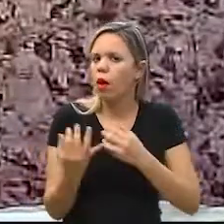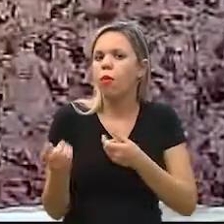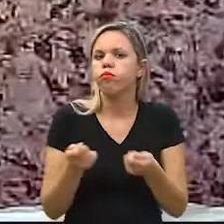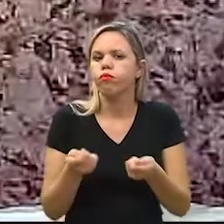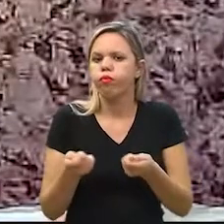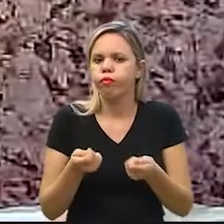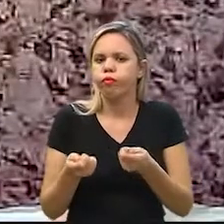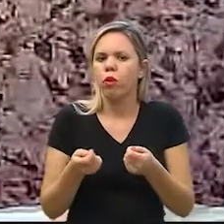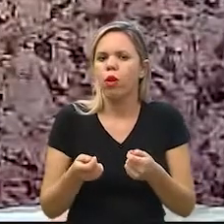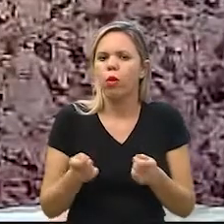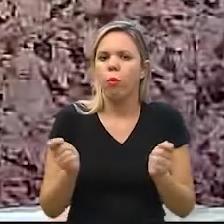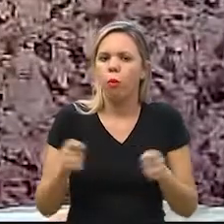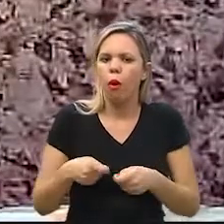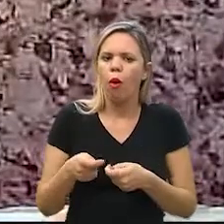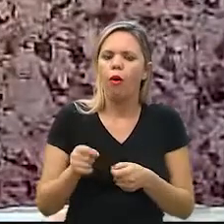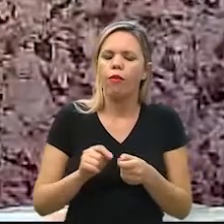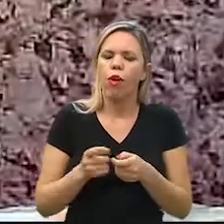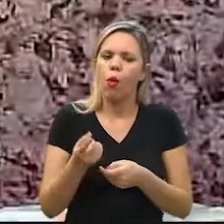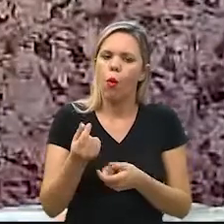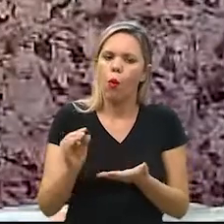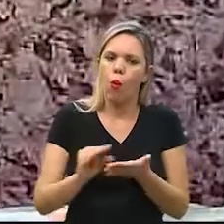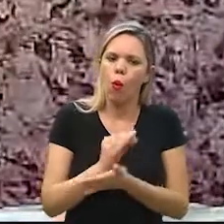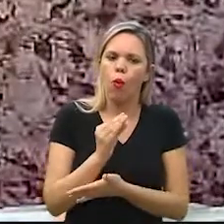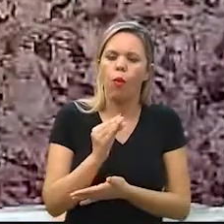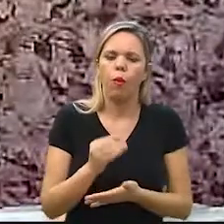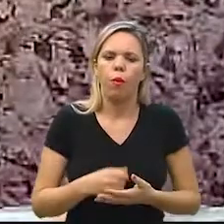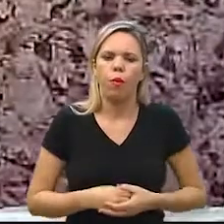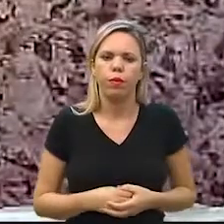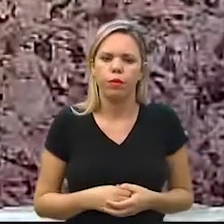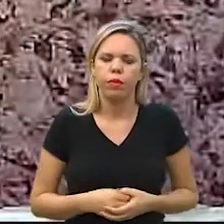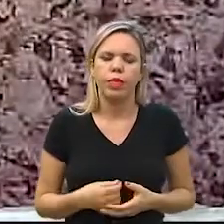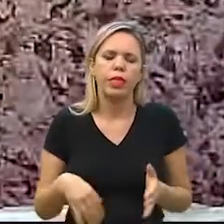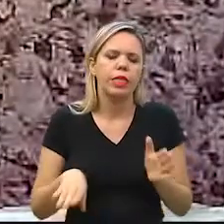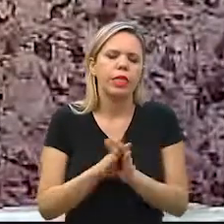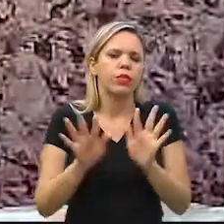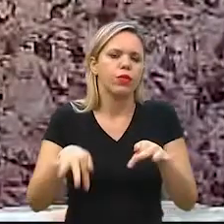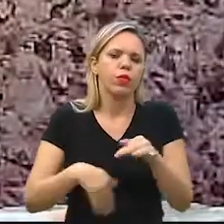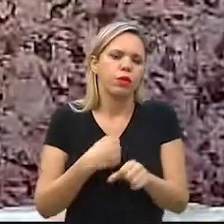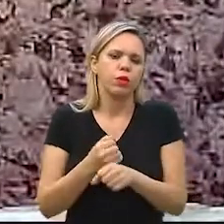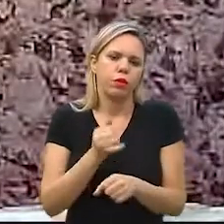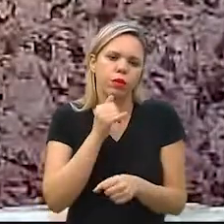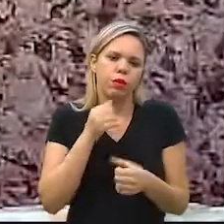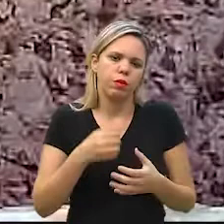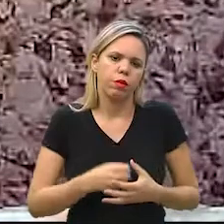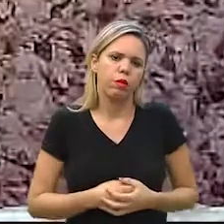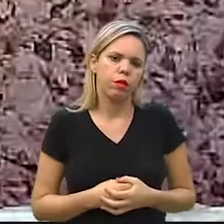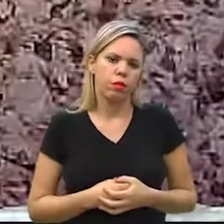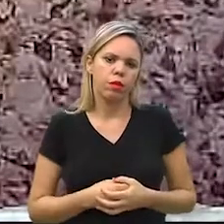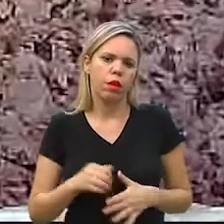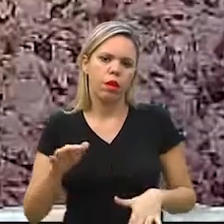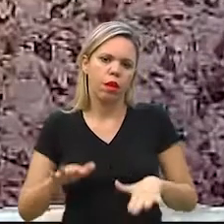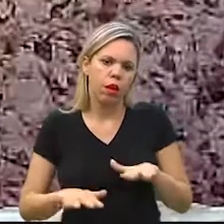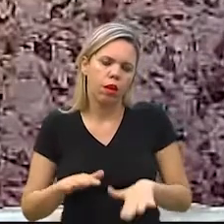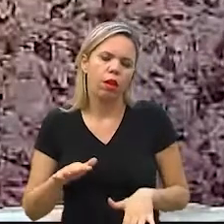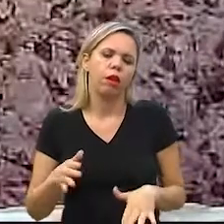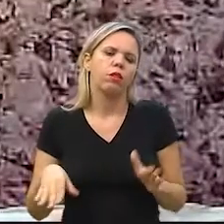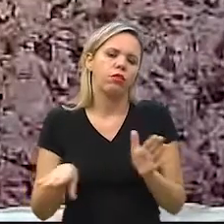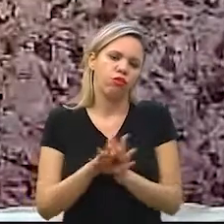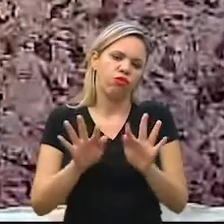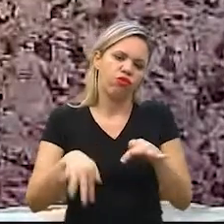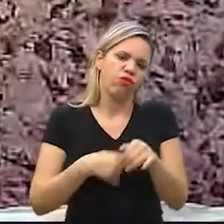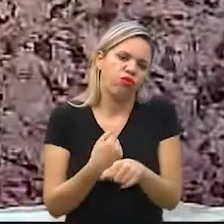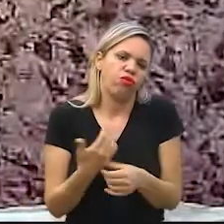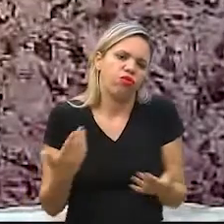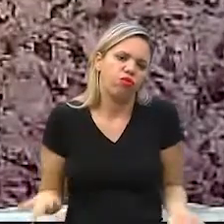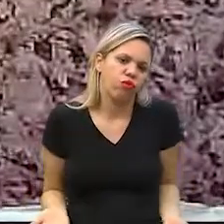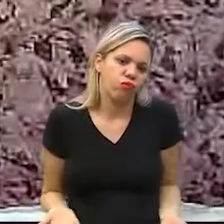proporcionalmente para poder reequilibrar o orçamento. Então, quando chega no final do ano, muitas vezes se chega no final do ano